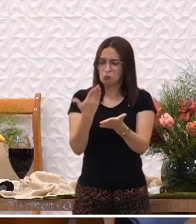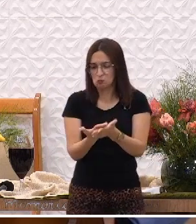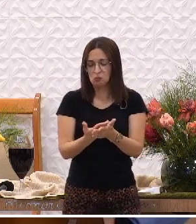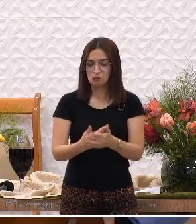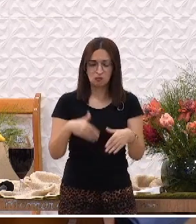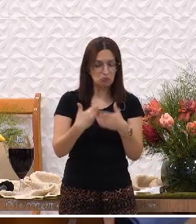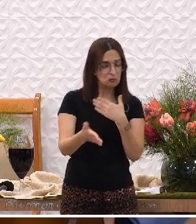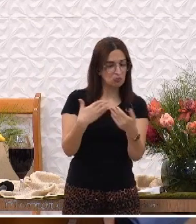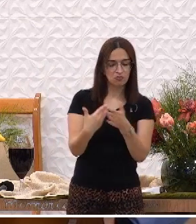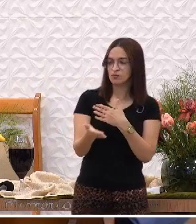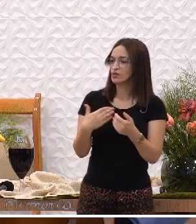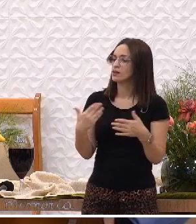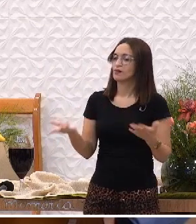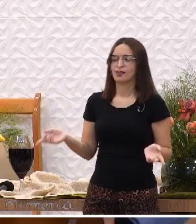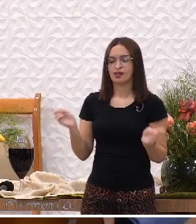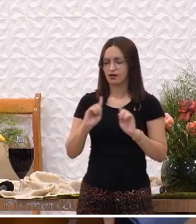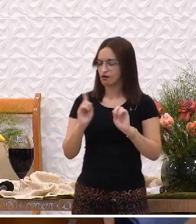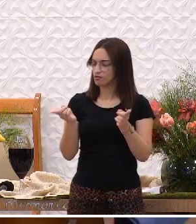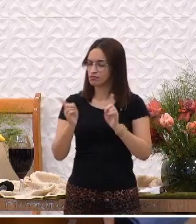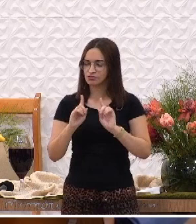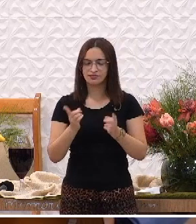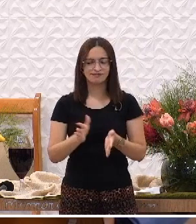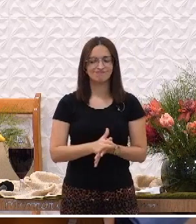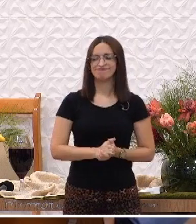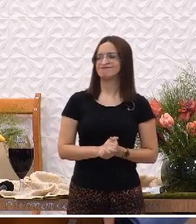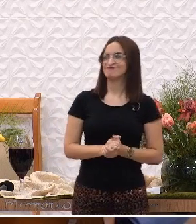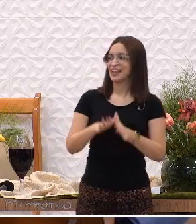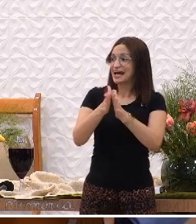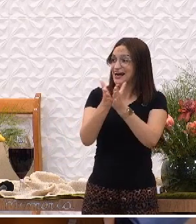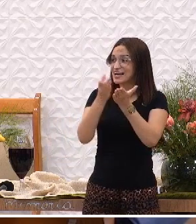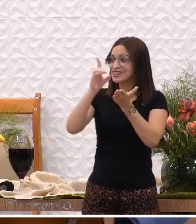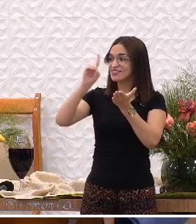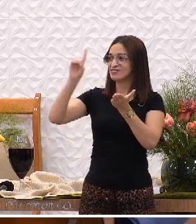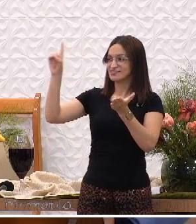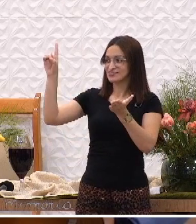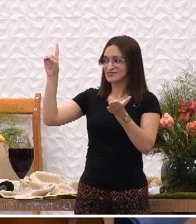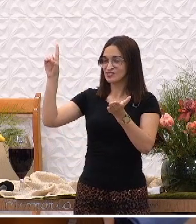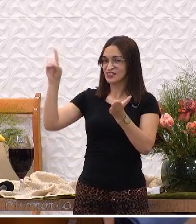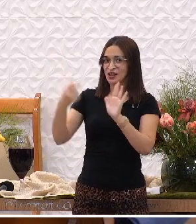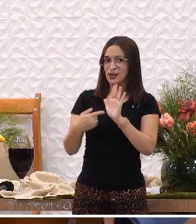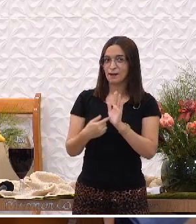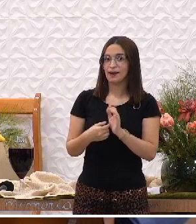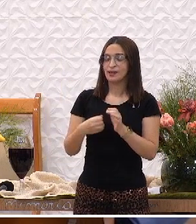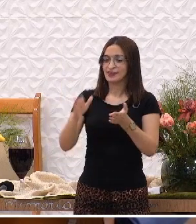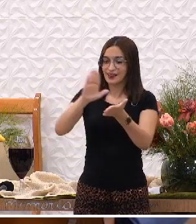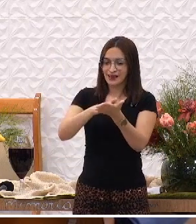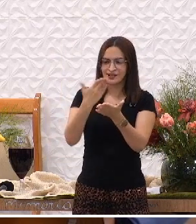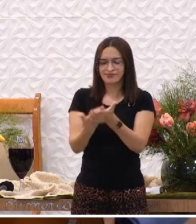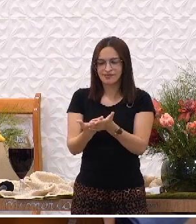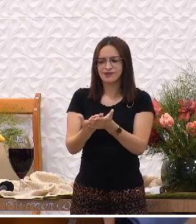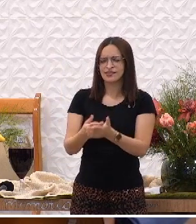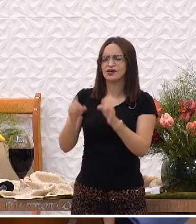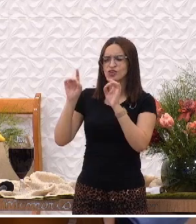têm autoridade porque a interpretação é essa. Quando, na verdade, as Escrituras elas interpretam a si mesmas. Então, a autoridade